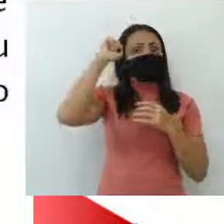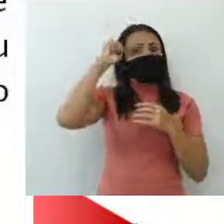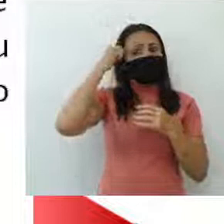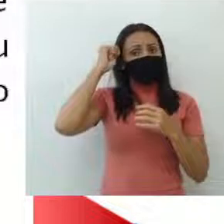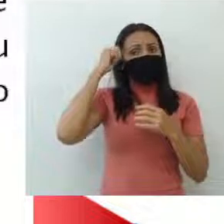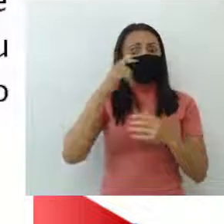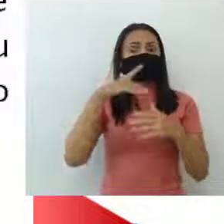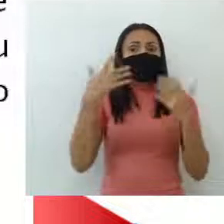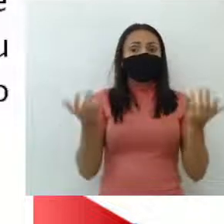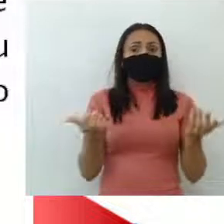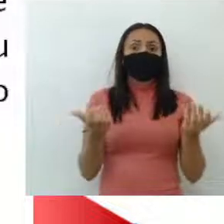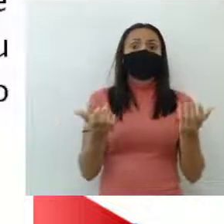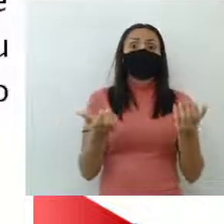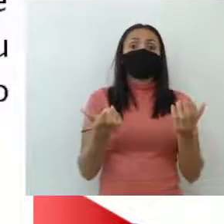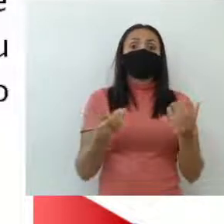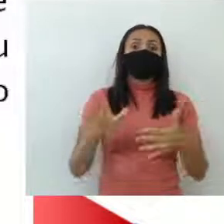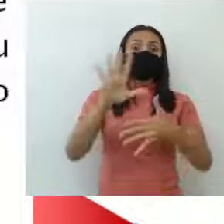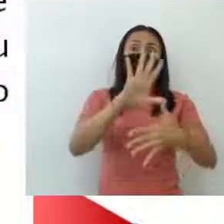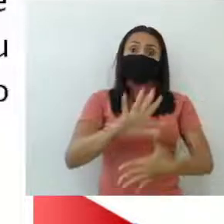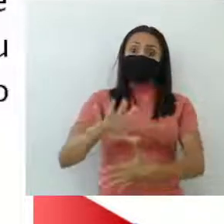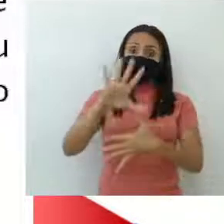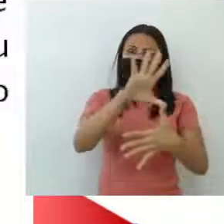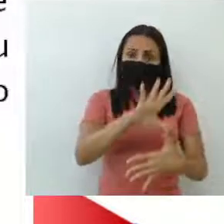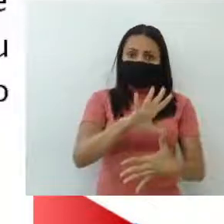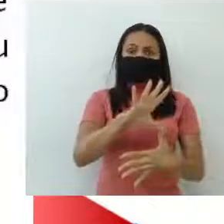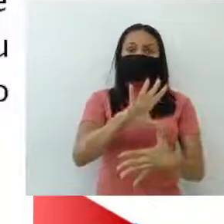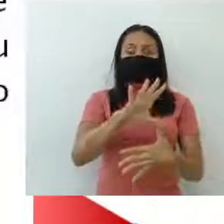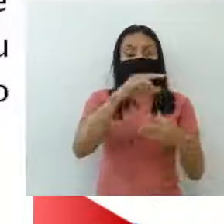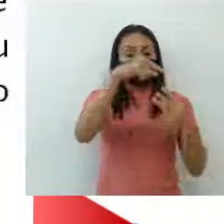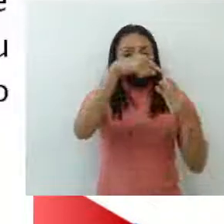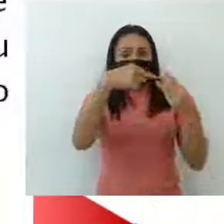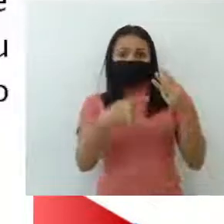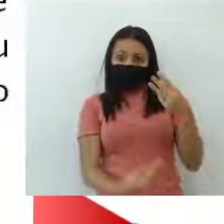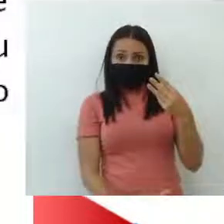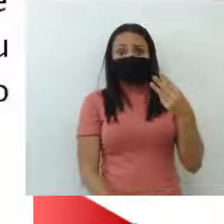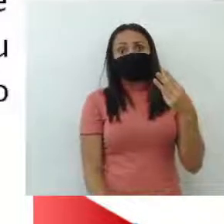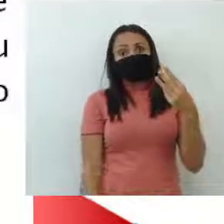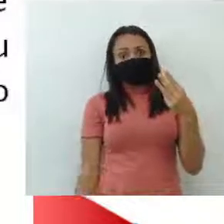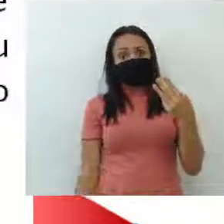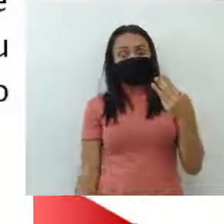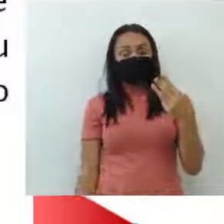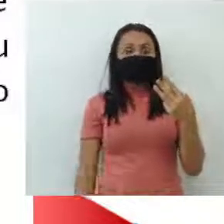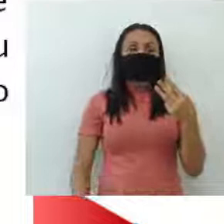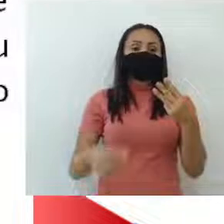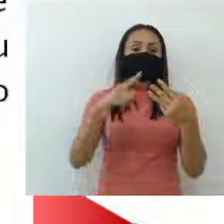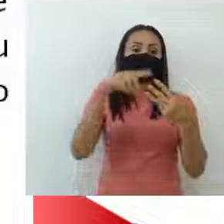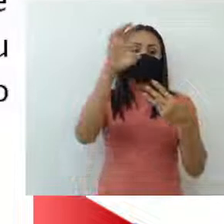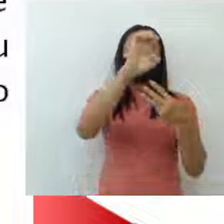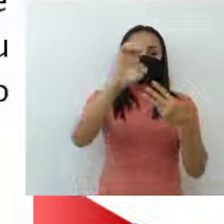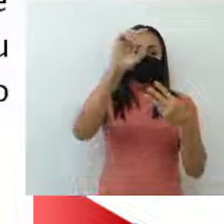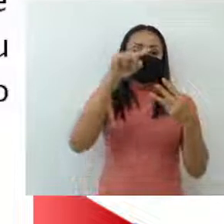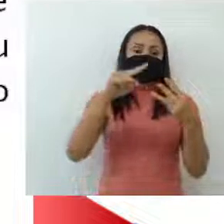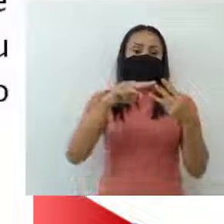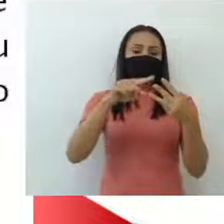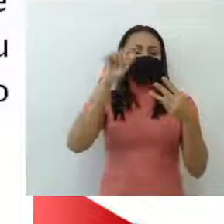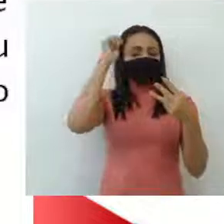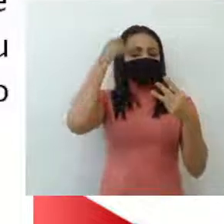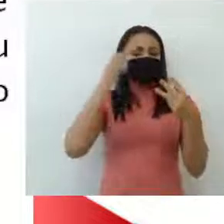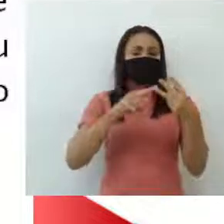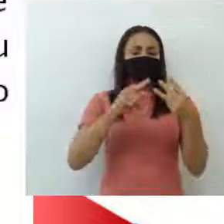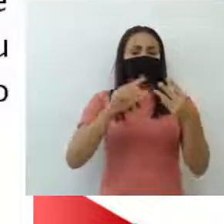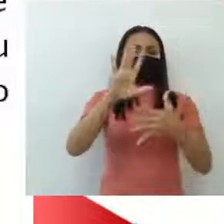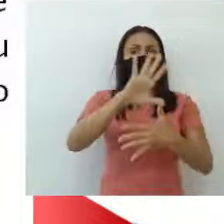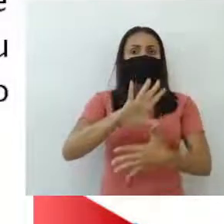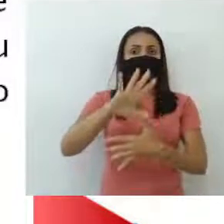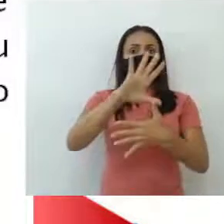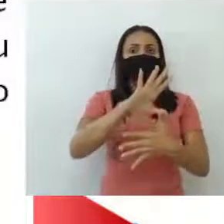ter as Américas, né? Então, 3 continentes, Europa, África e América. Então, poderíamos considerar